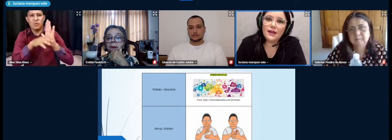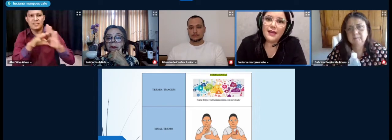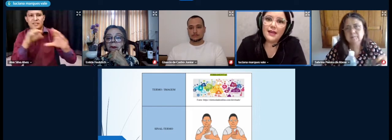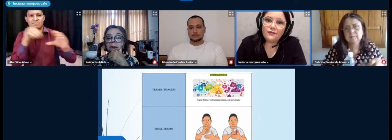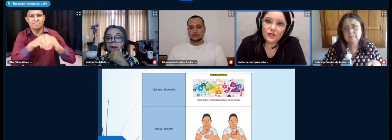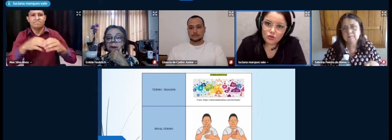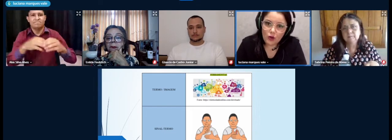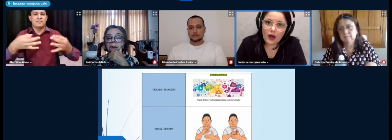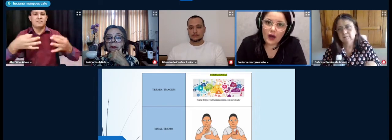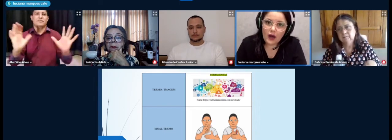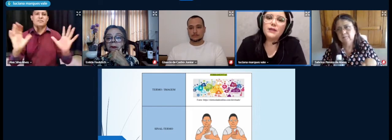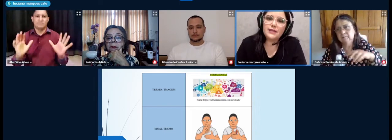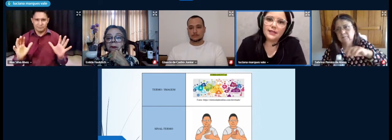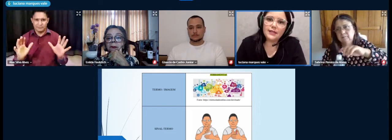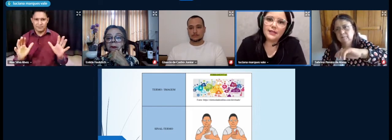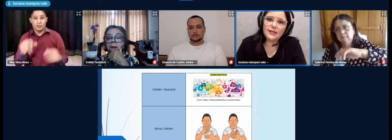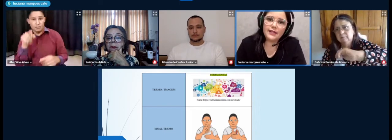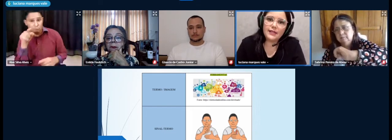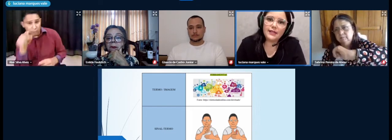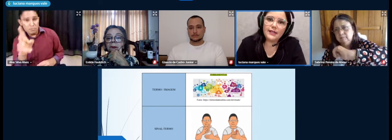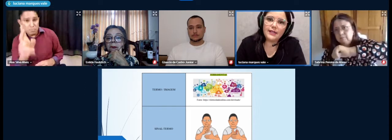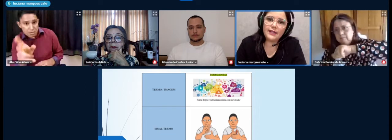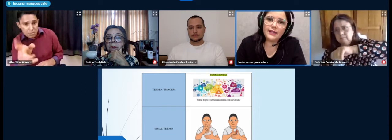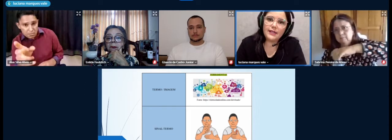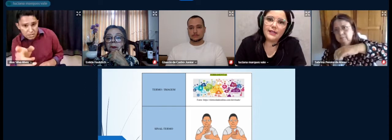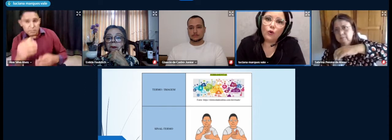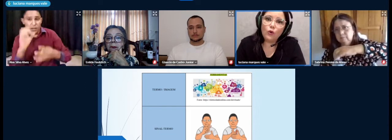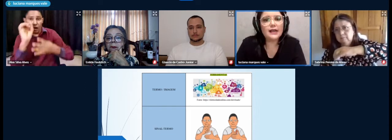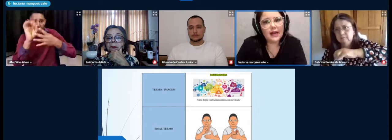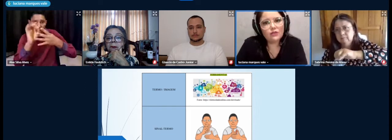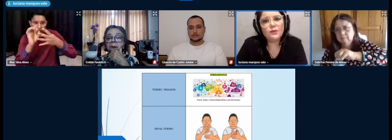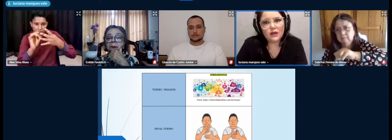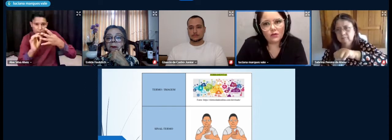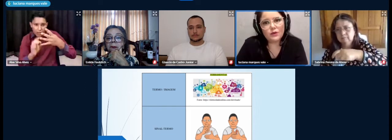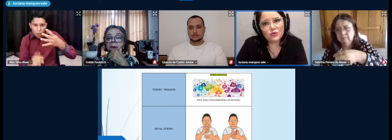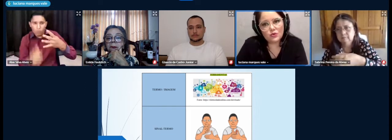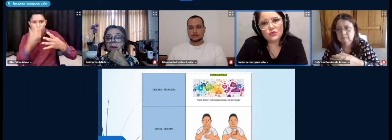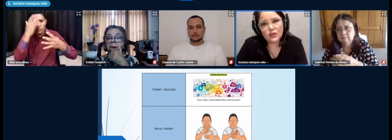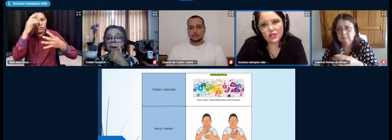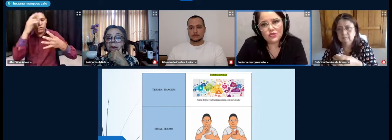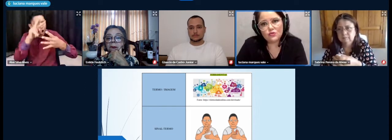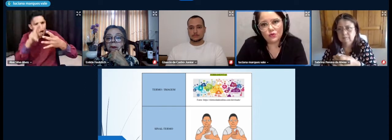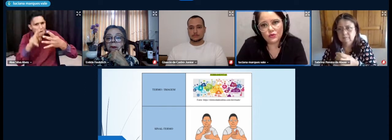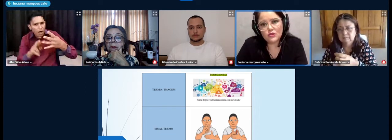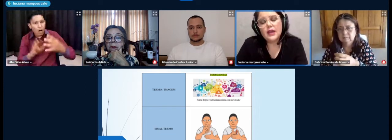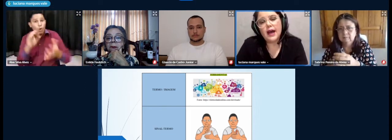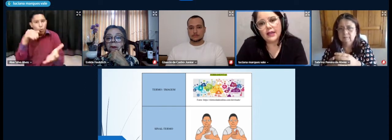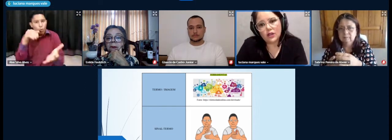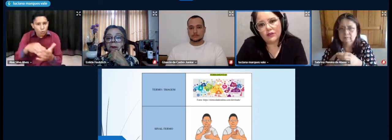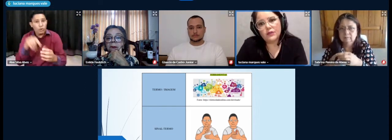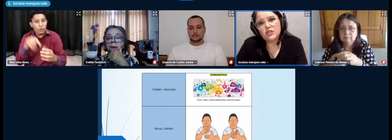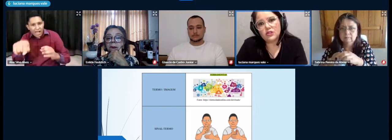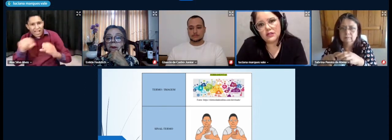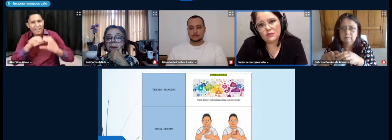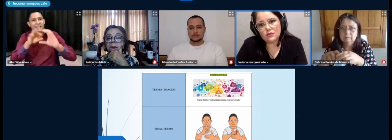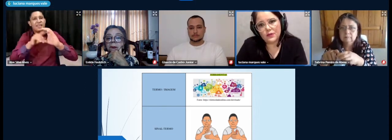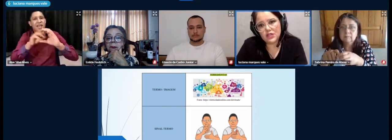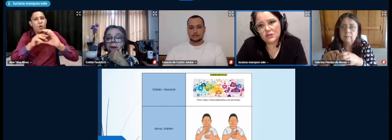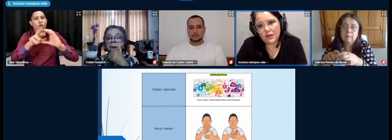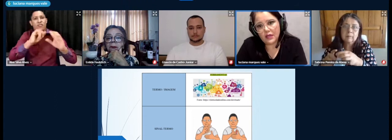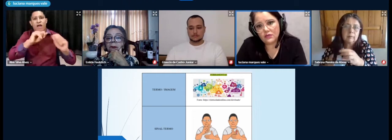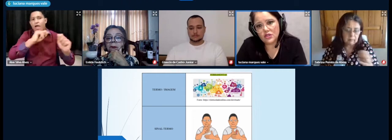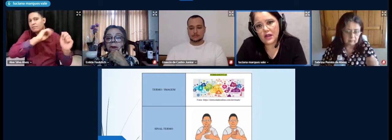forma visual representaria o conceito aos consulentes surdos. Aqui, novamente, nós